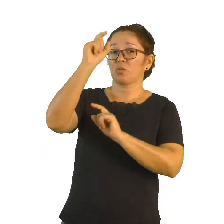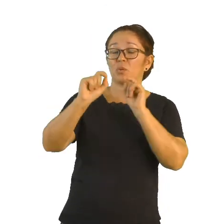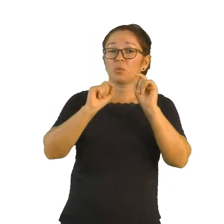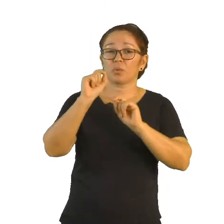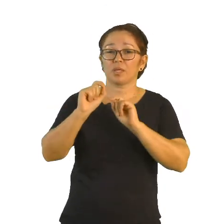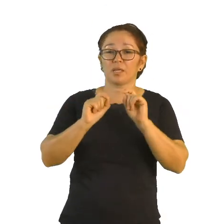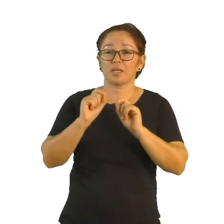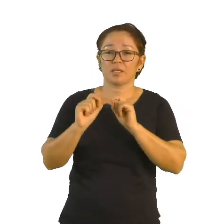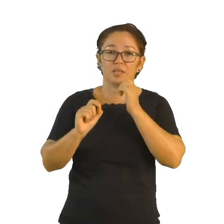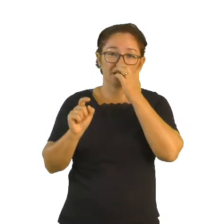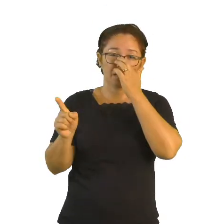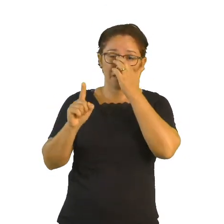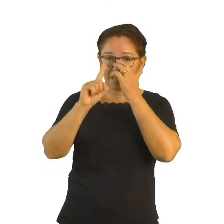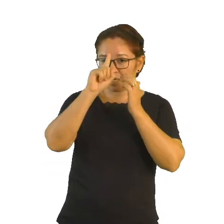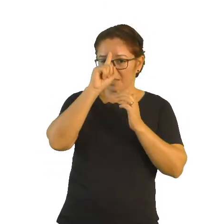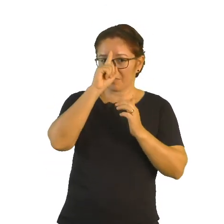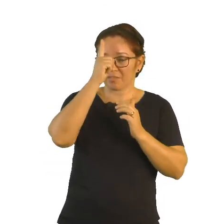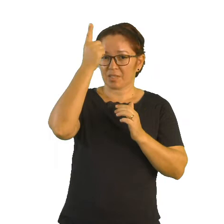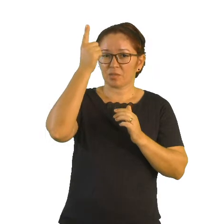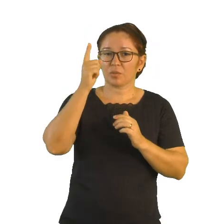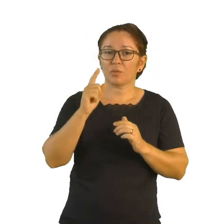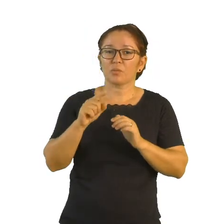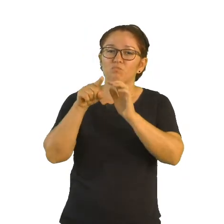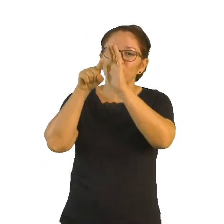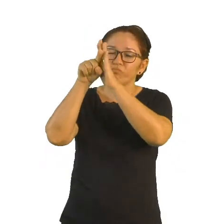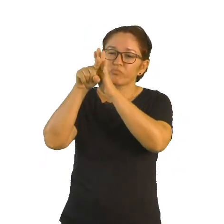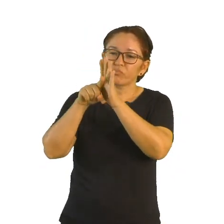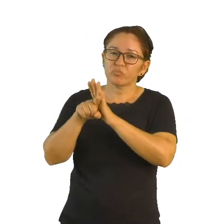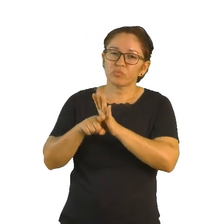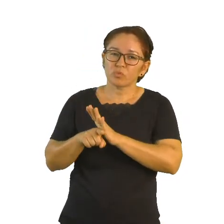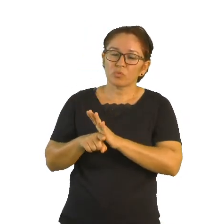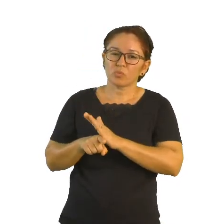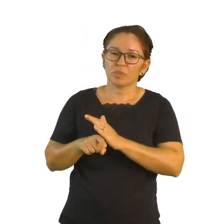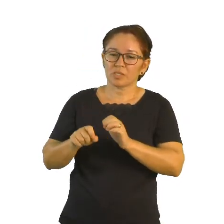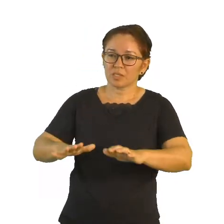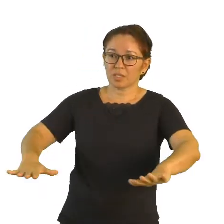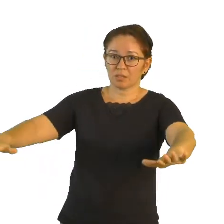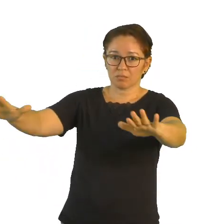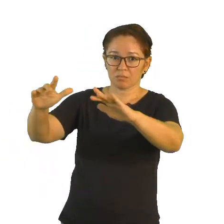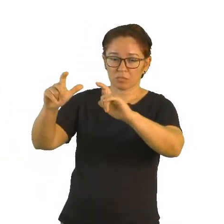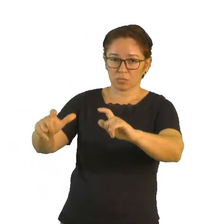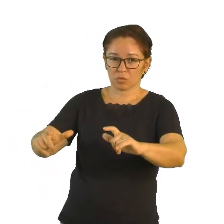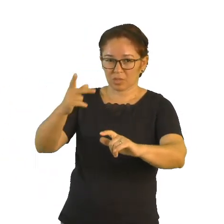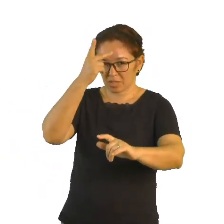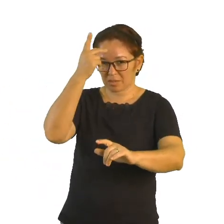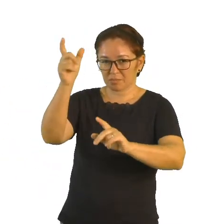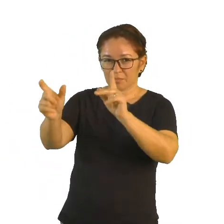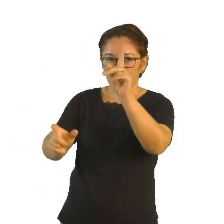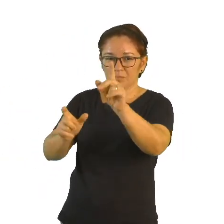seja, o índice de Gini, que se tornou o principal indicador